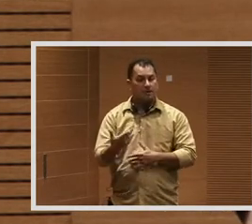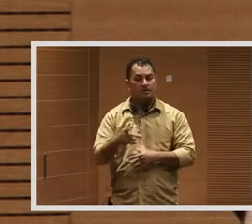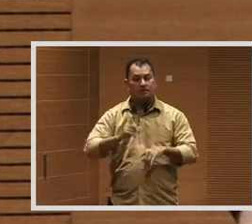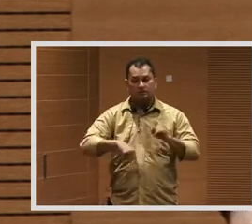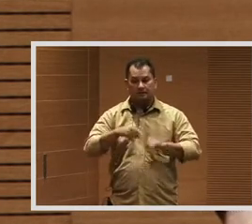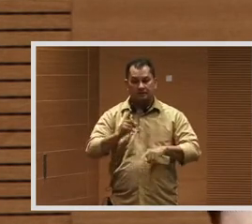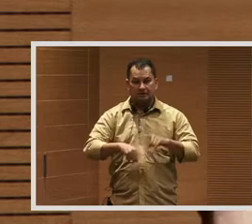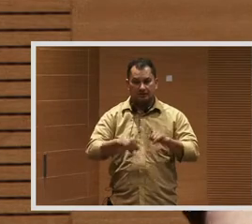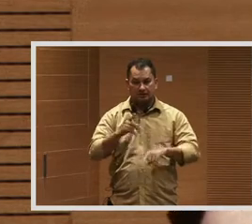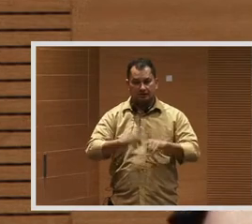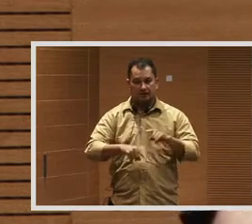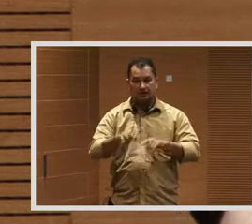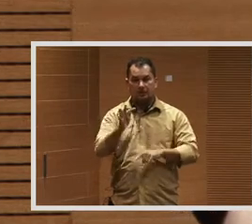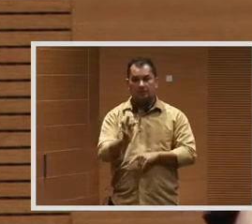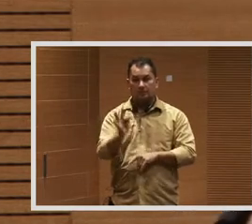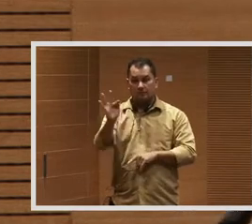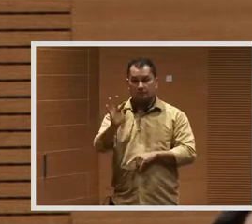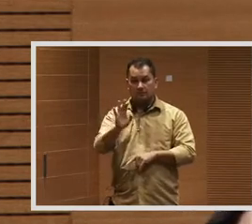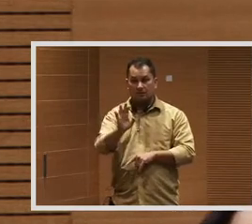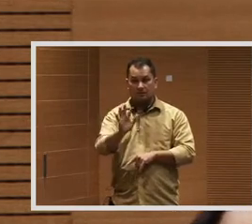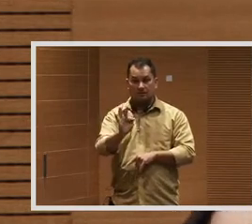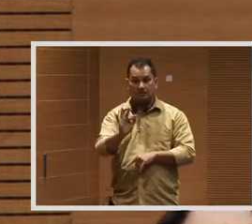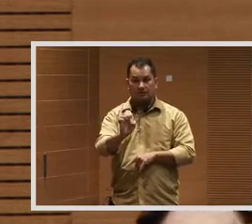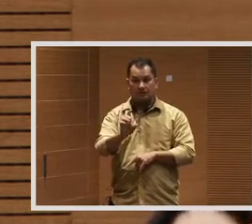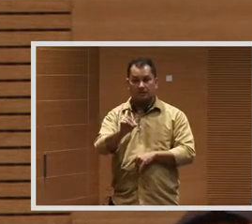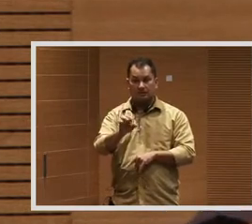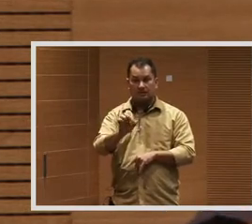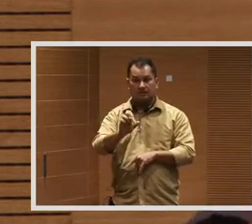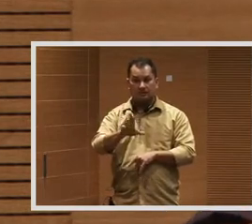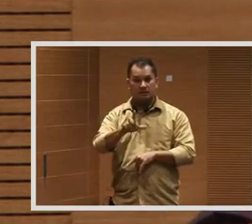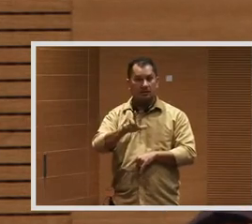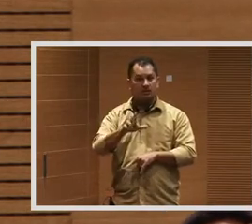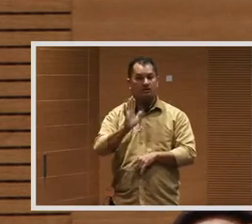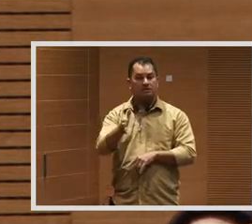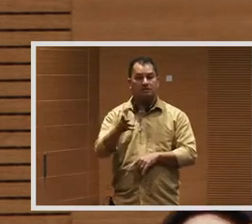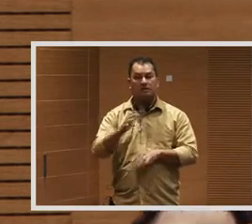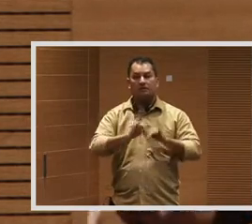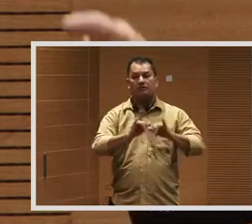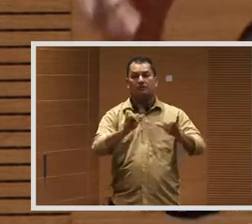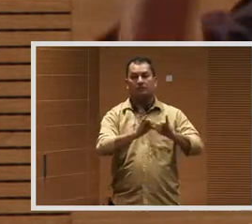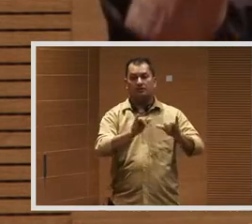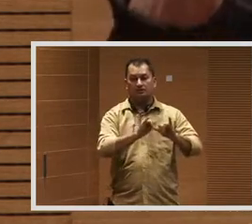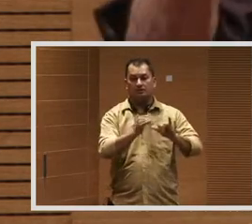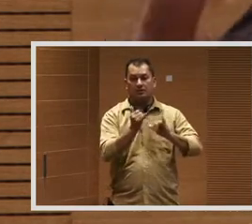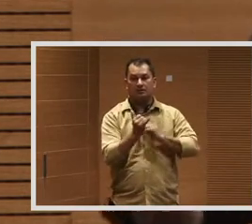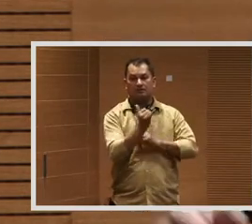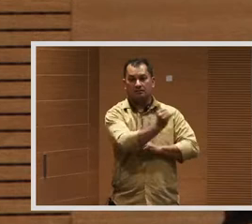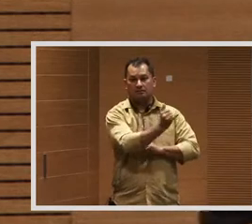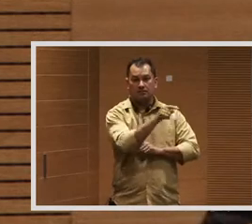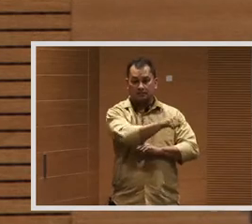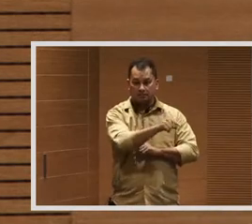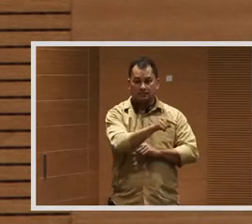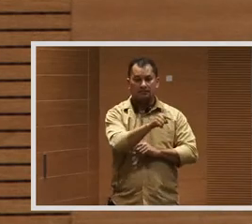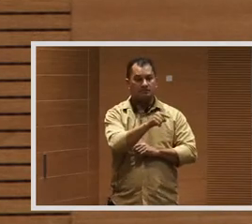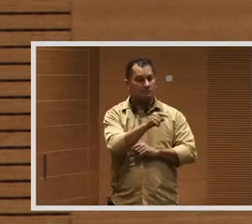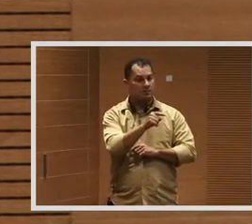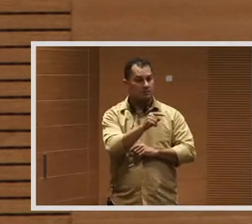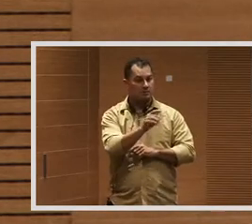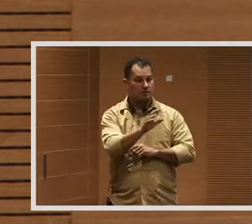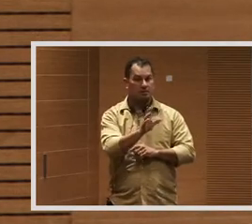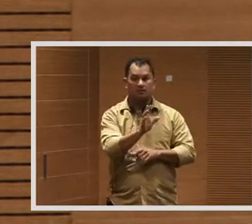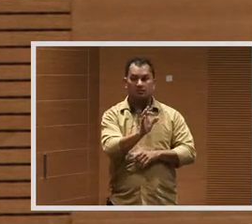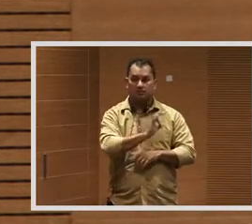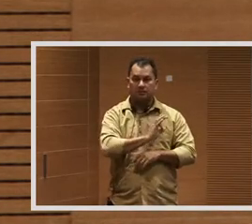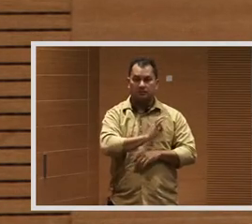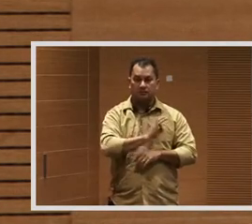já foi informado a polícia, passou para a Polícia Federal, para o âmbito, e toda a filmagem aqui, mais as